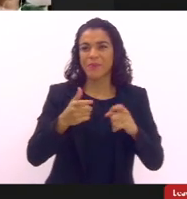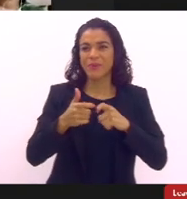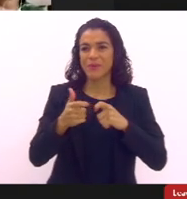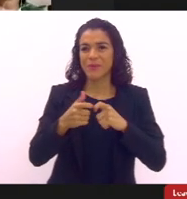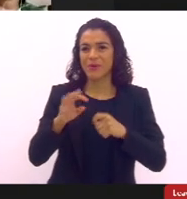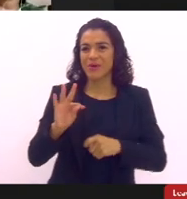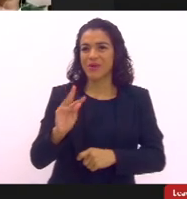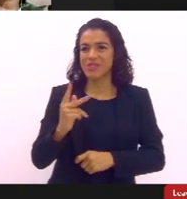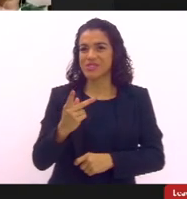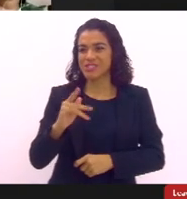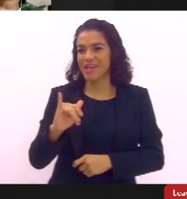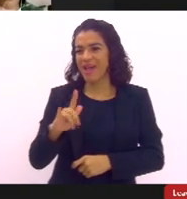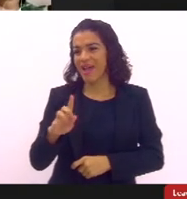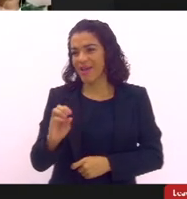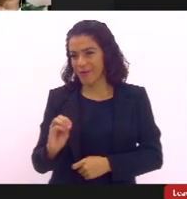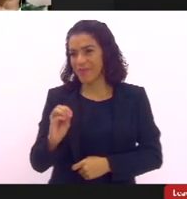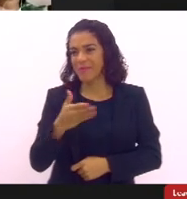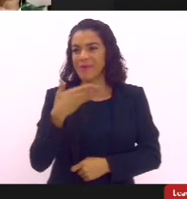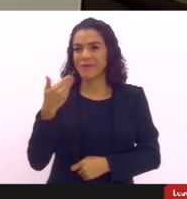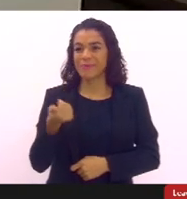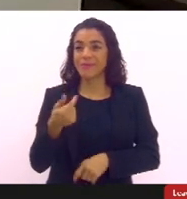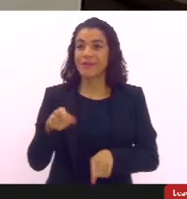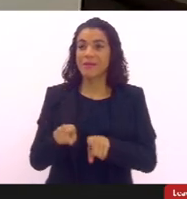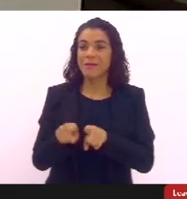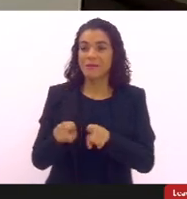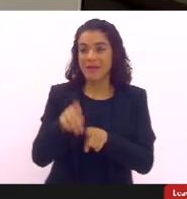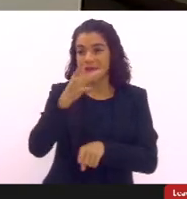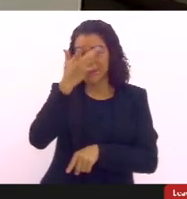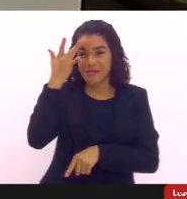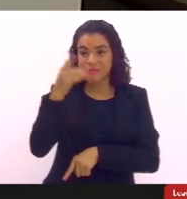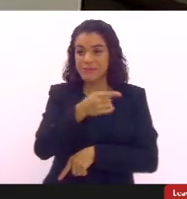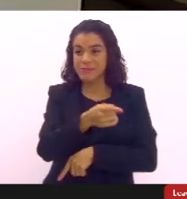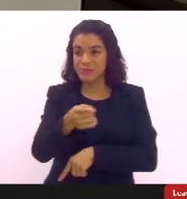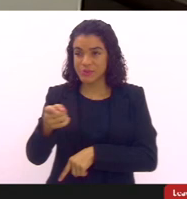as suas considerações, pedindo que as pessoas mantenham